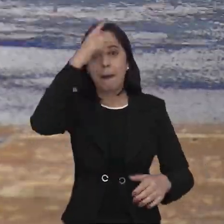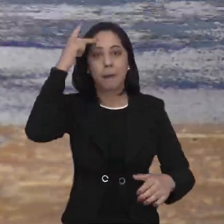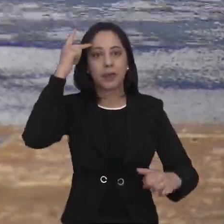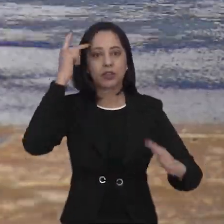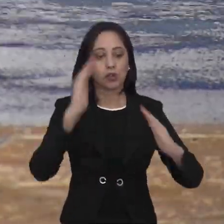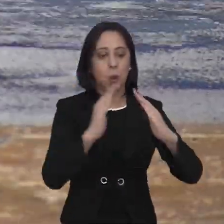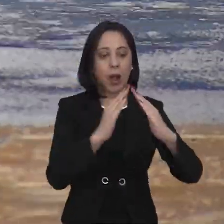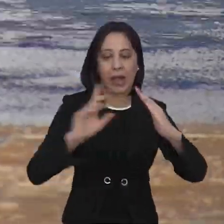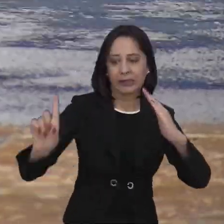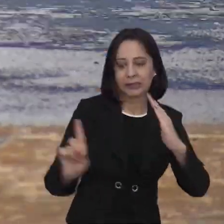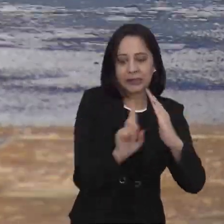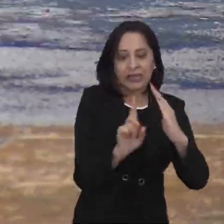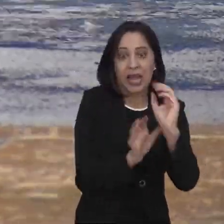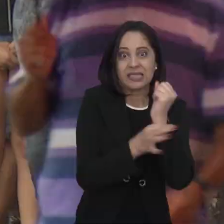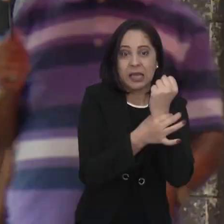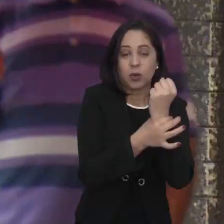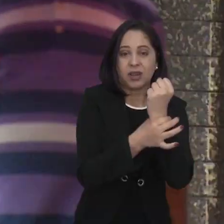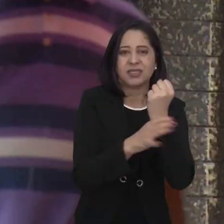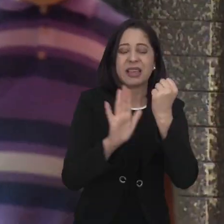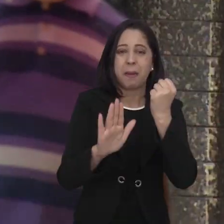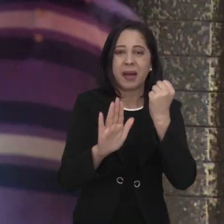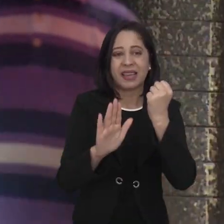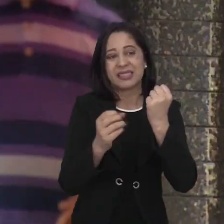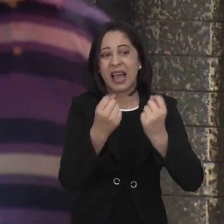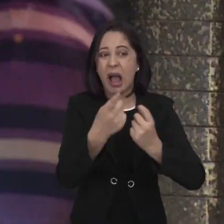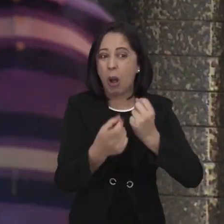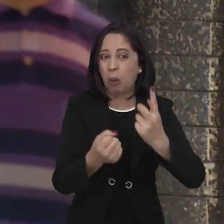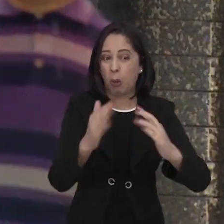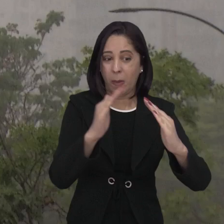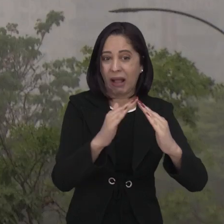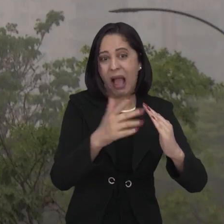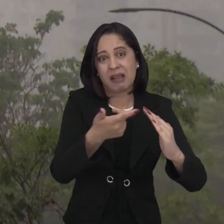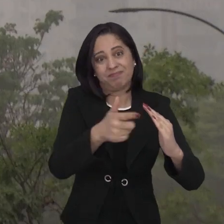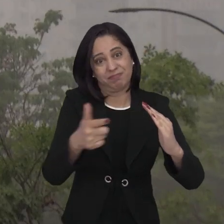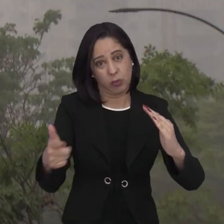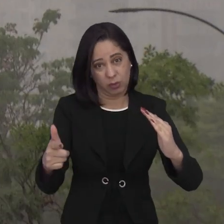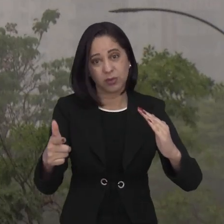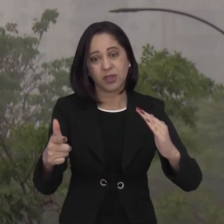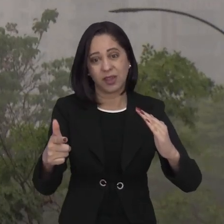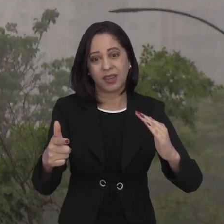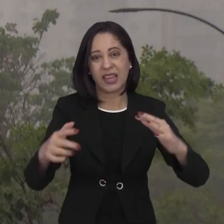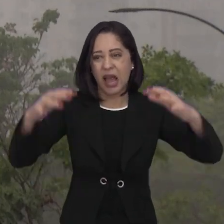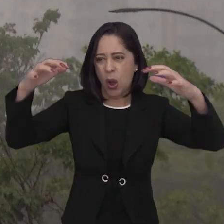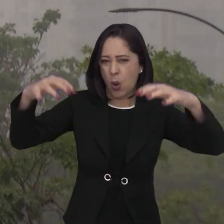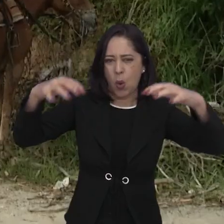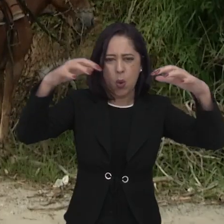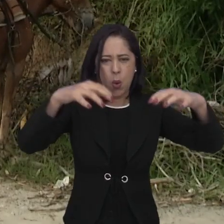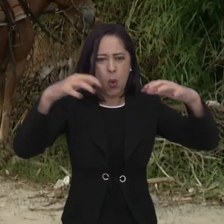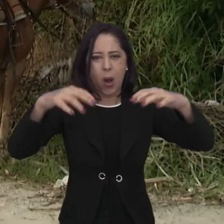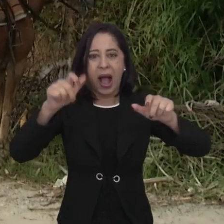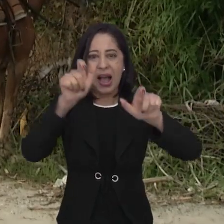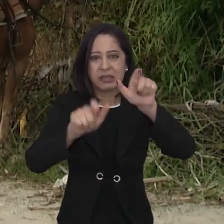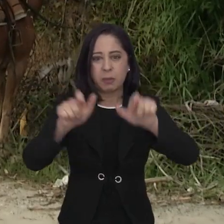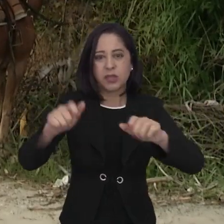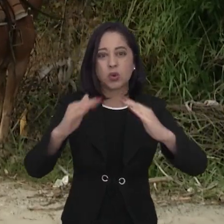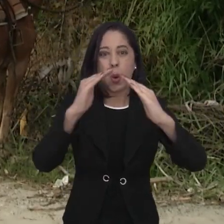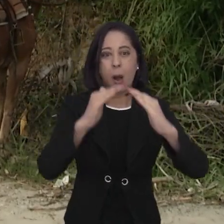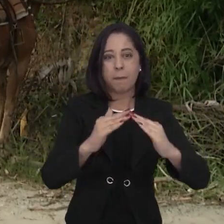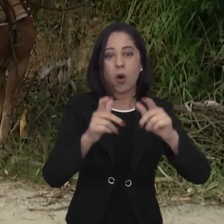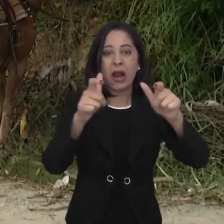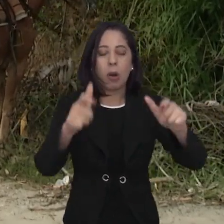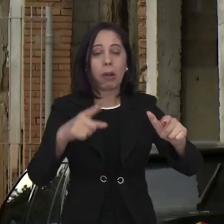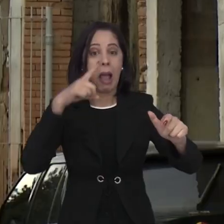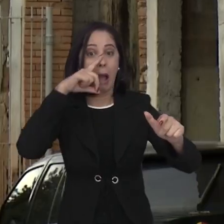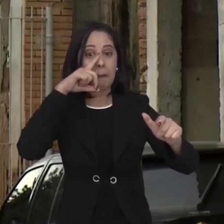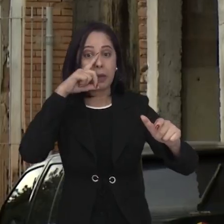procura conforto e segurança, mas nem todo mundo encontra. Justamente durante a chuva, moradores de áreas consideradas